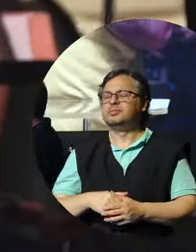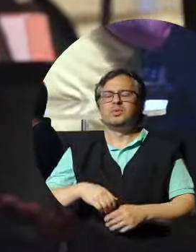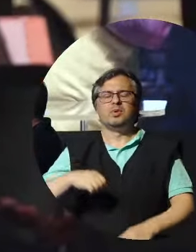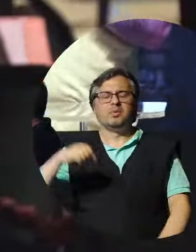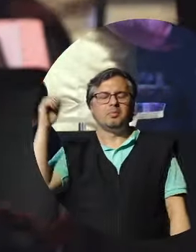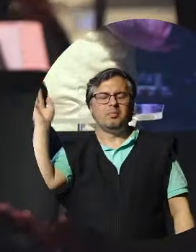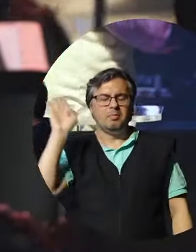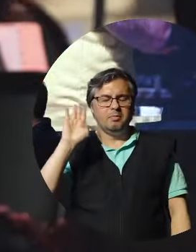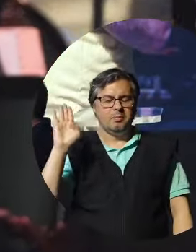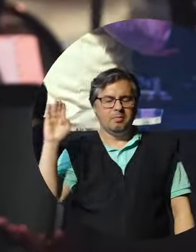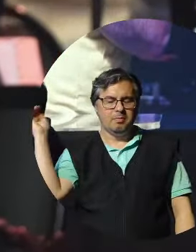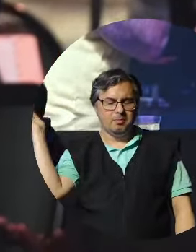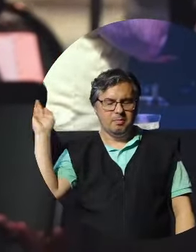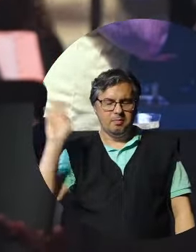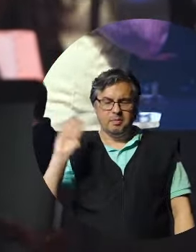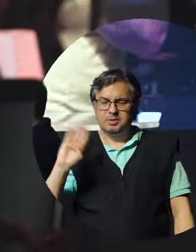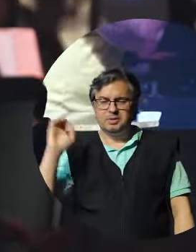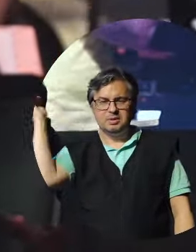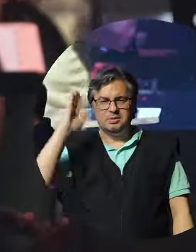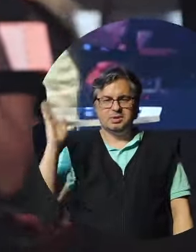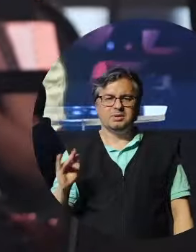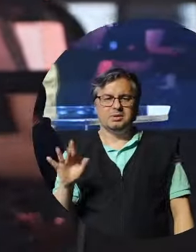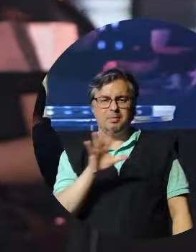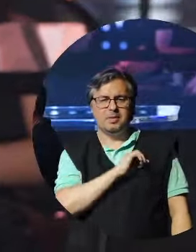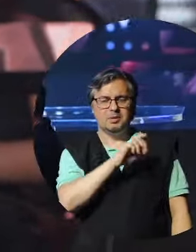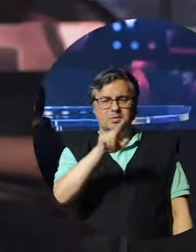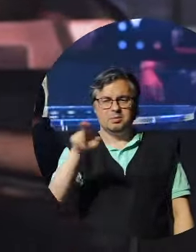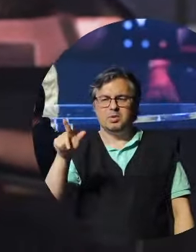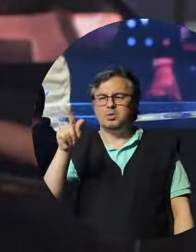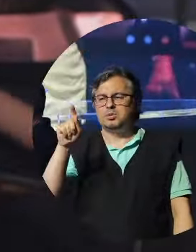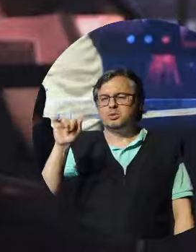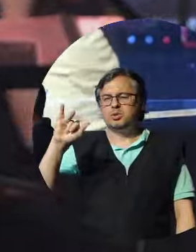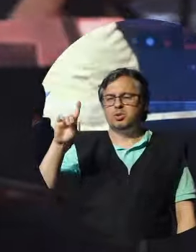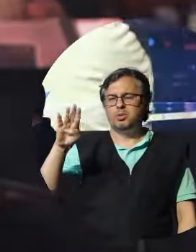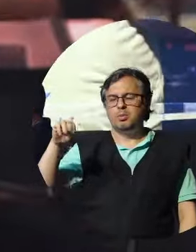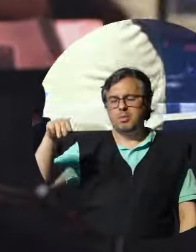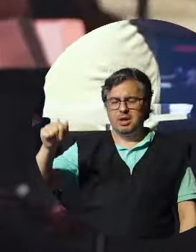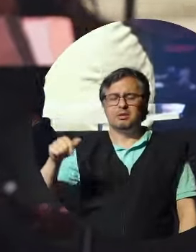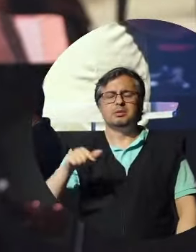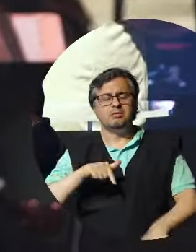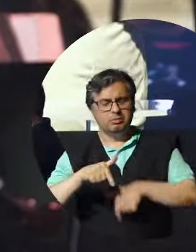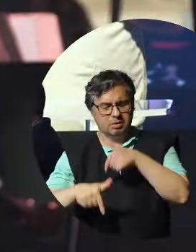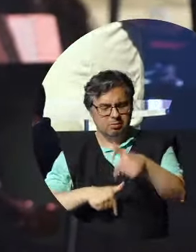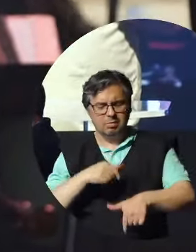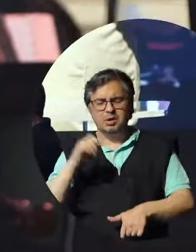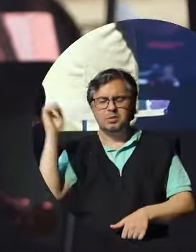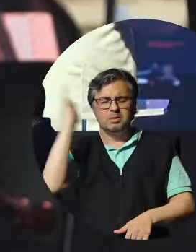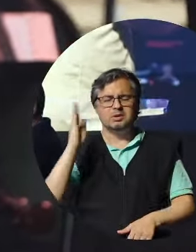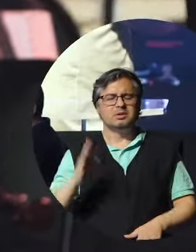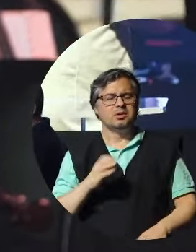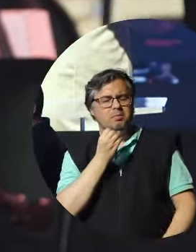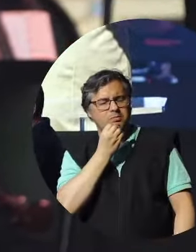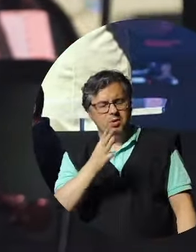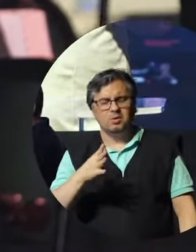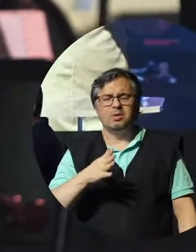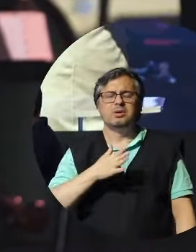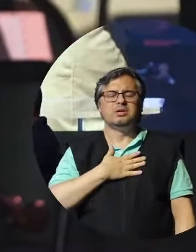é maravilhoso. Querido irmão Gilmar, tem sido bênção, meu irmão, o trabalho dos Batistas, de relevância